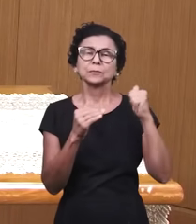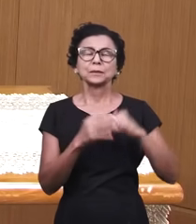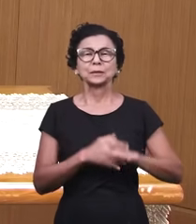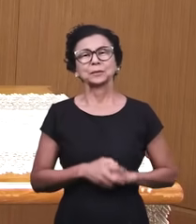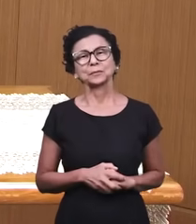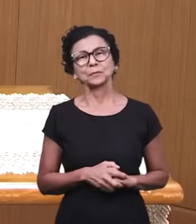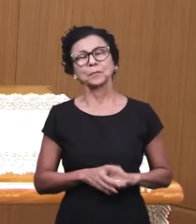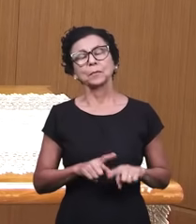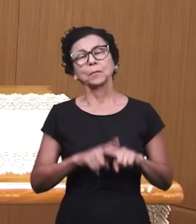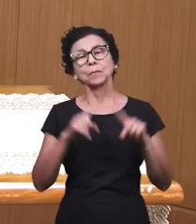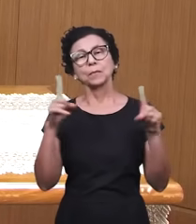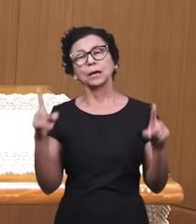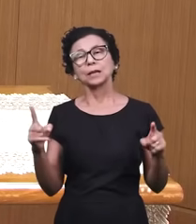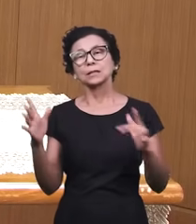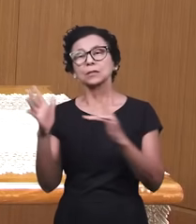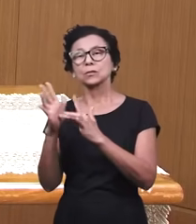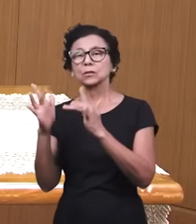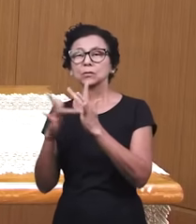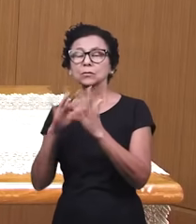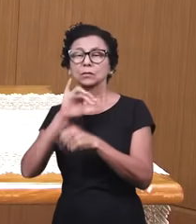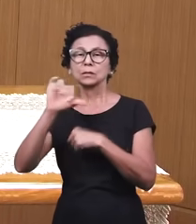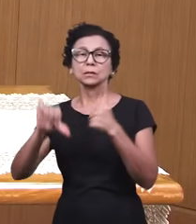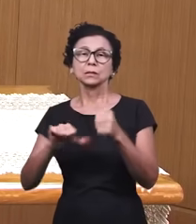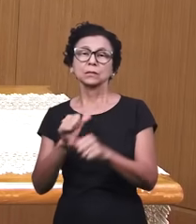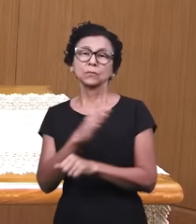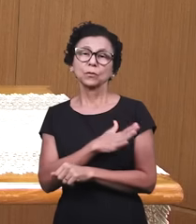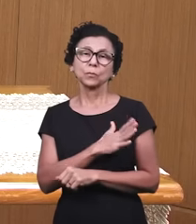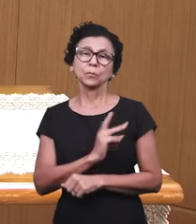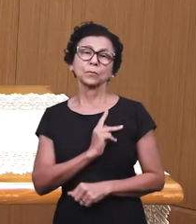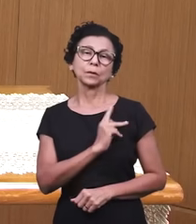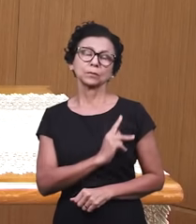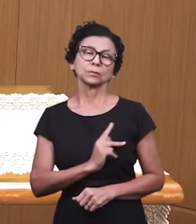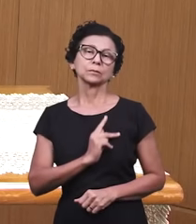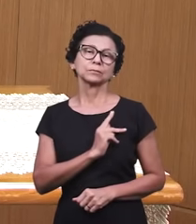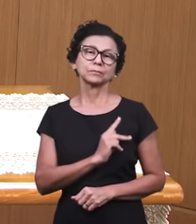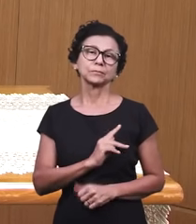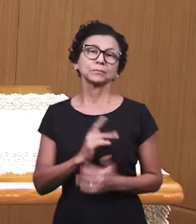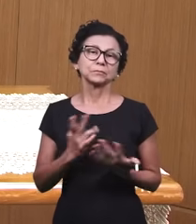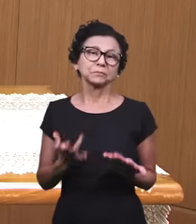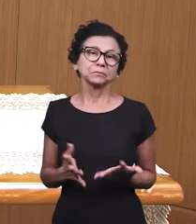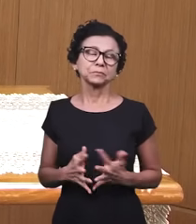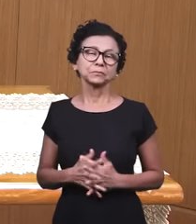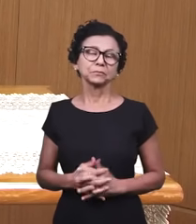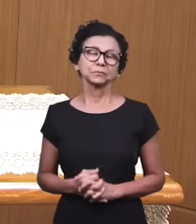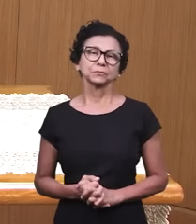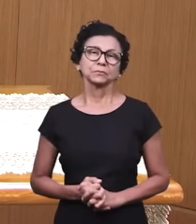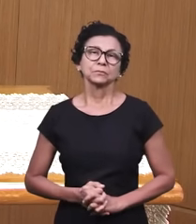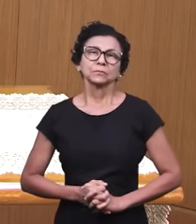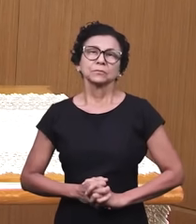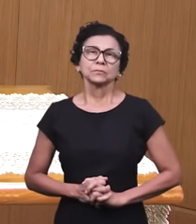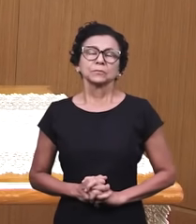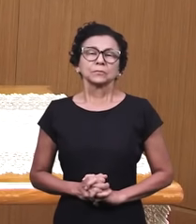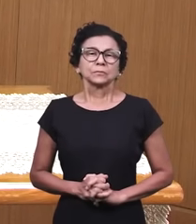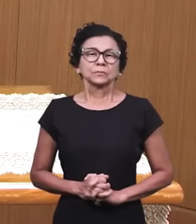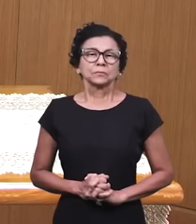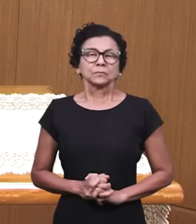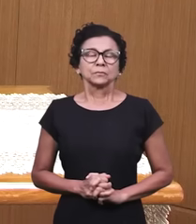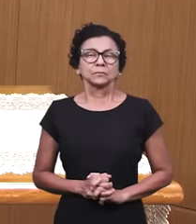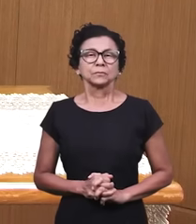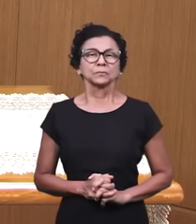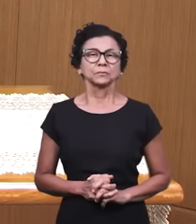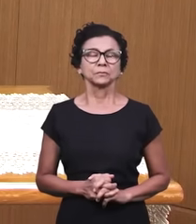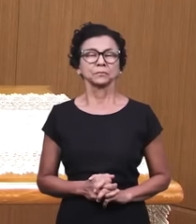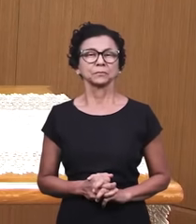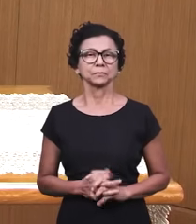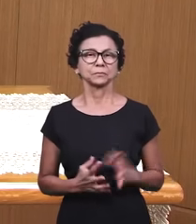vida. Estamos caminhando de um lugar para o outro. E neste caminho, ele teve um encontro com a